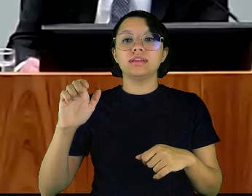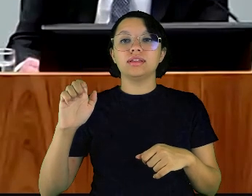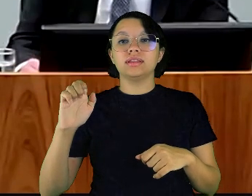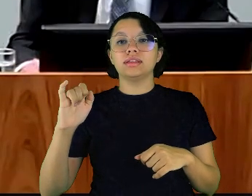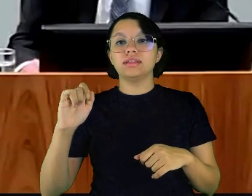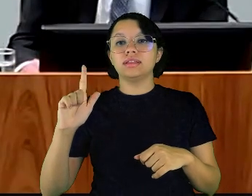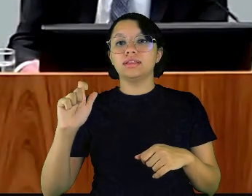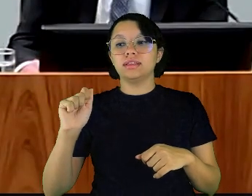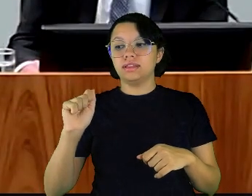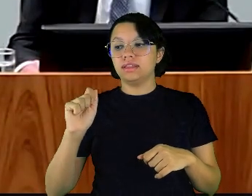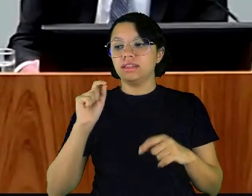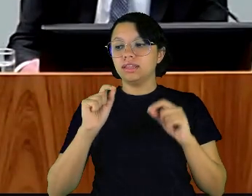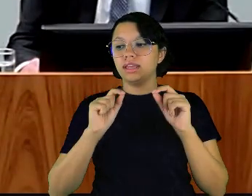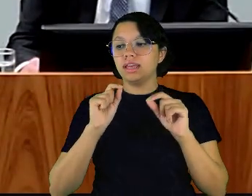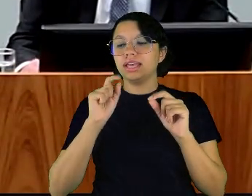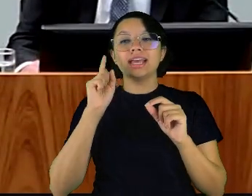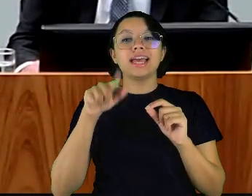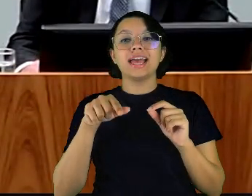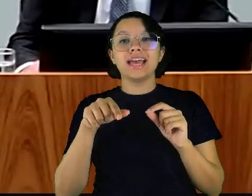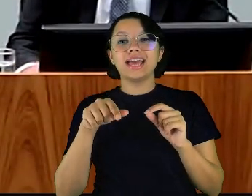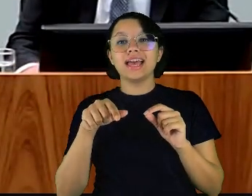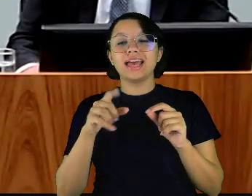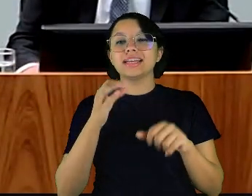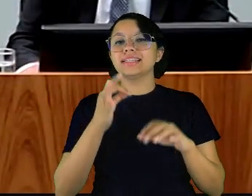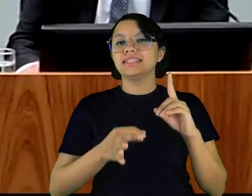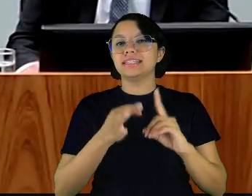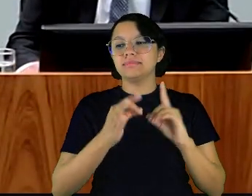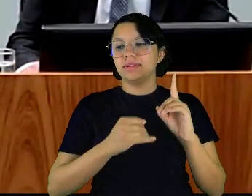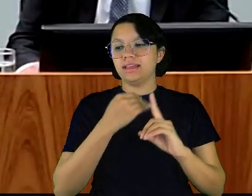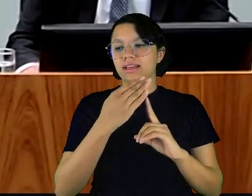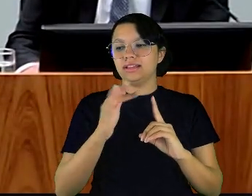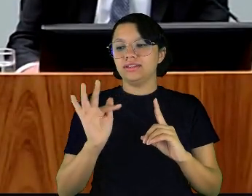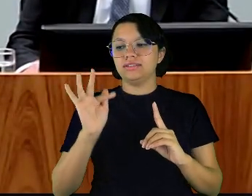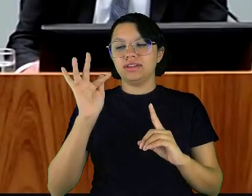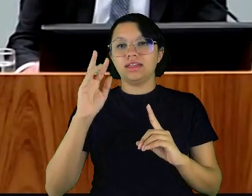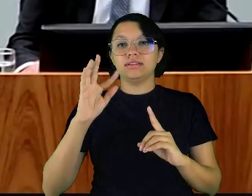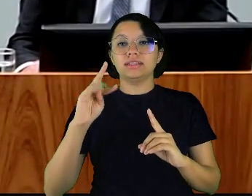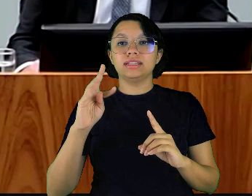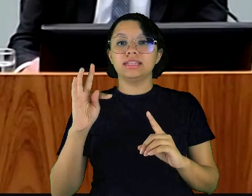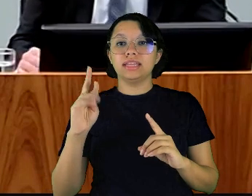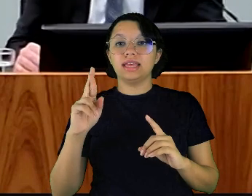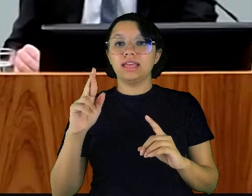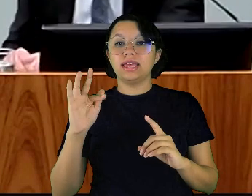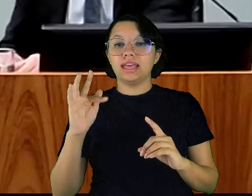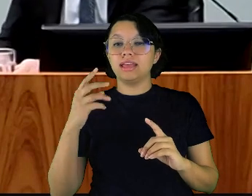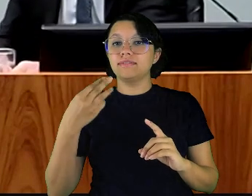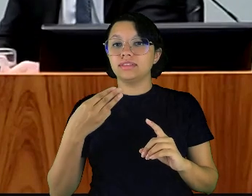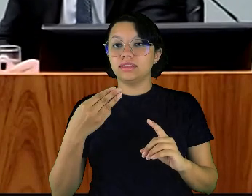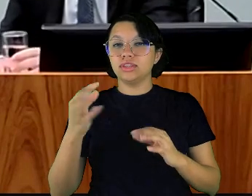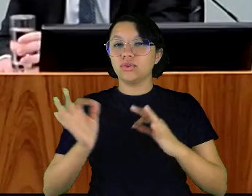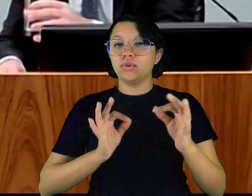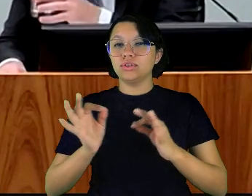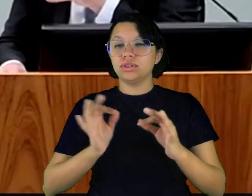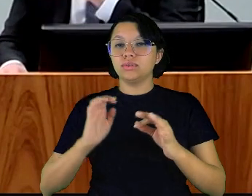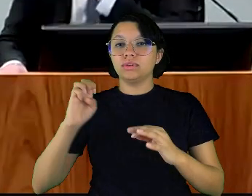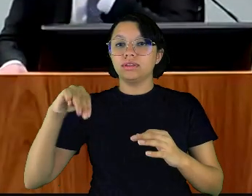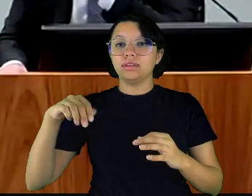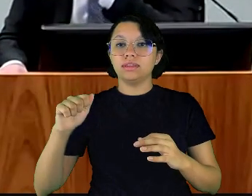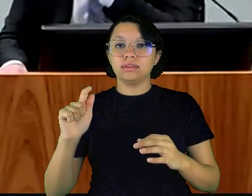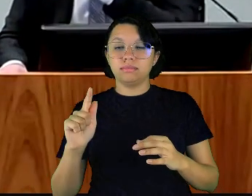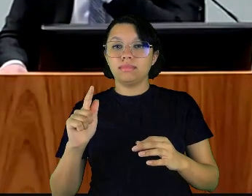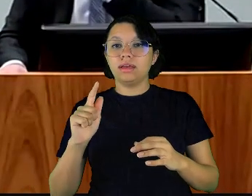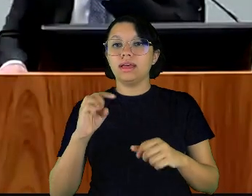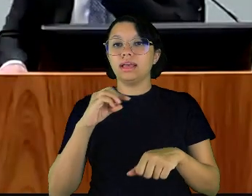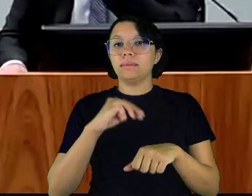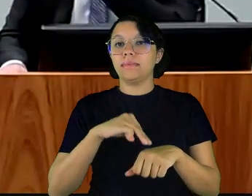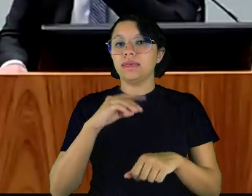Quem é a doutora Leila Paiva? Desembargadora federal do TRF3, coordenadora acadêmica da EMAG, mestra em